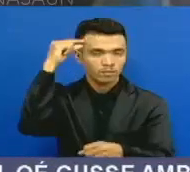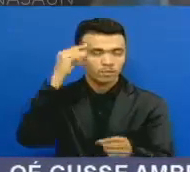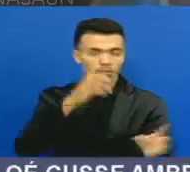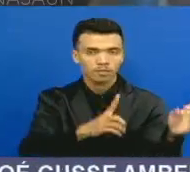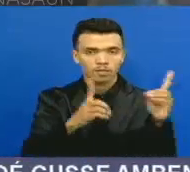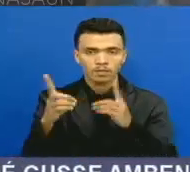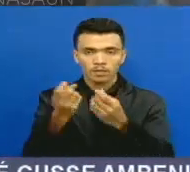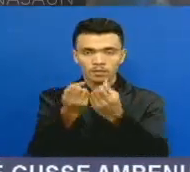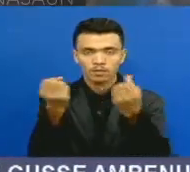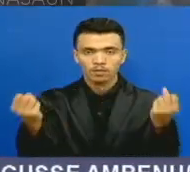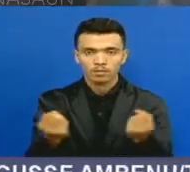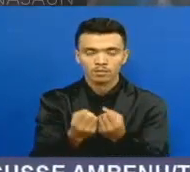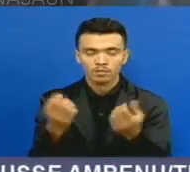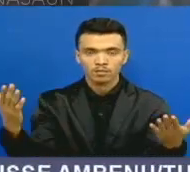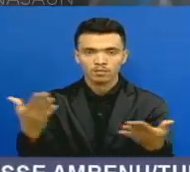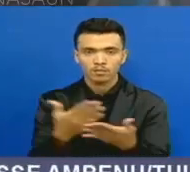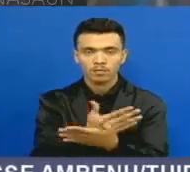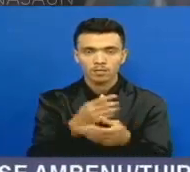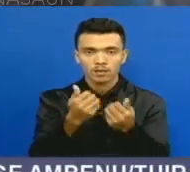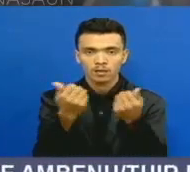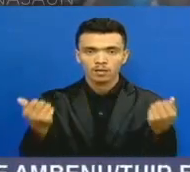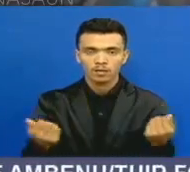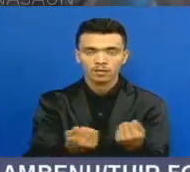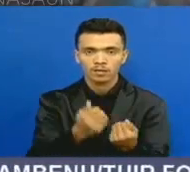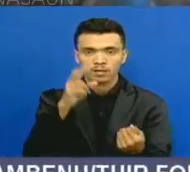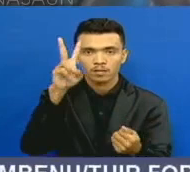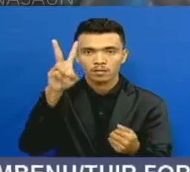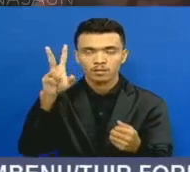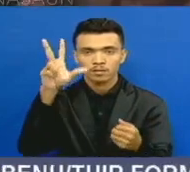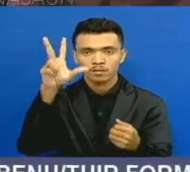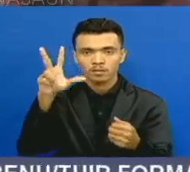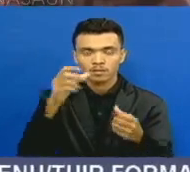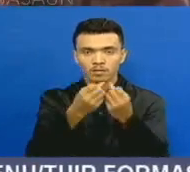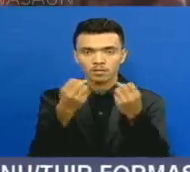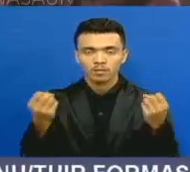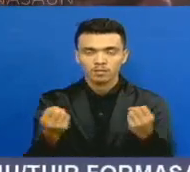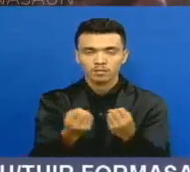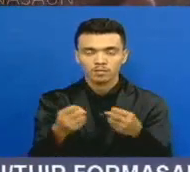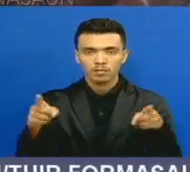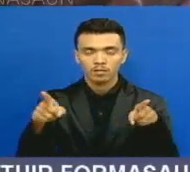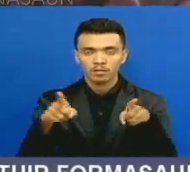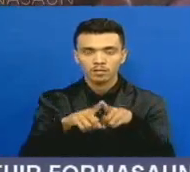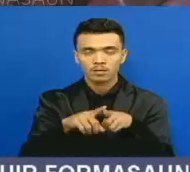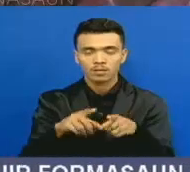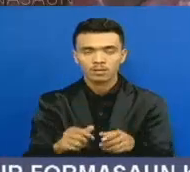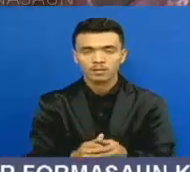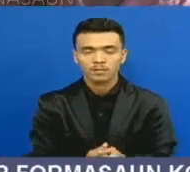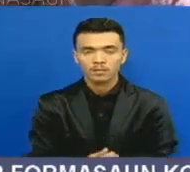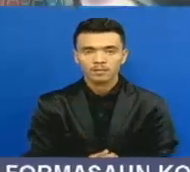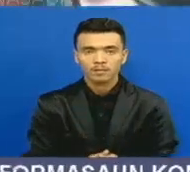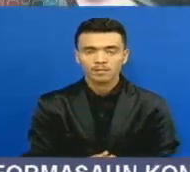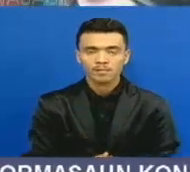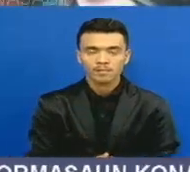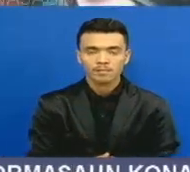Licore, pode administrar aldeia Tolu, Rossi Suco e Leonian, a nessa aldeia Rehatu, Bahadi,